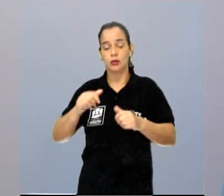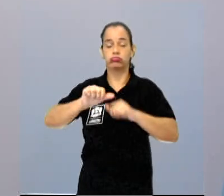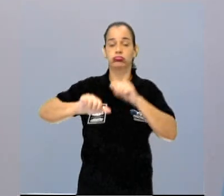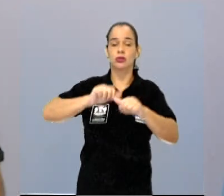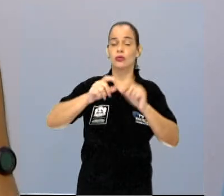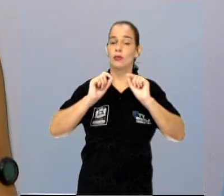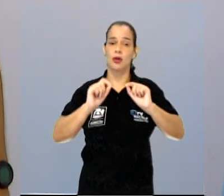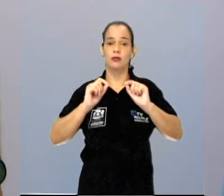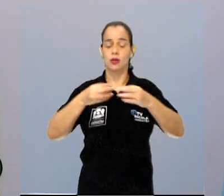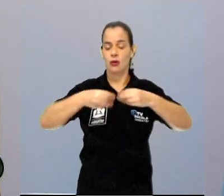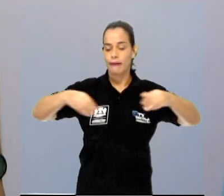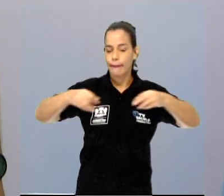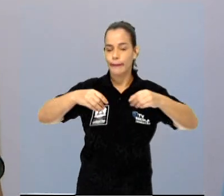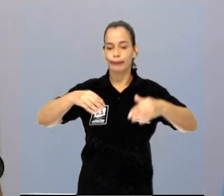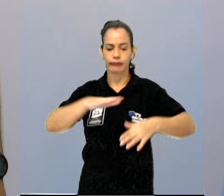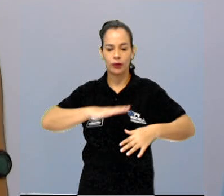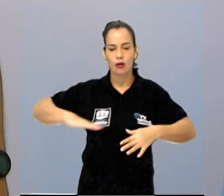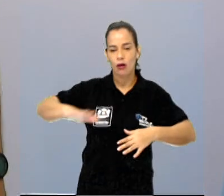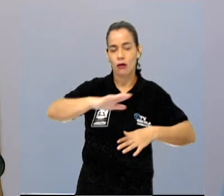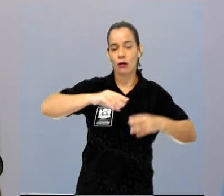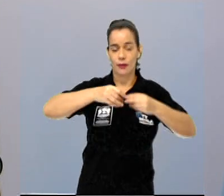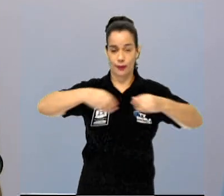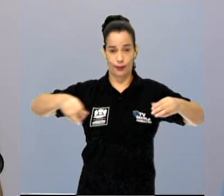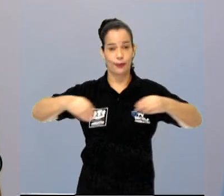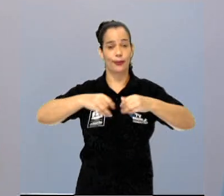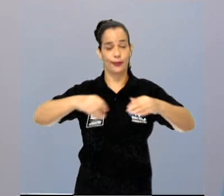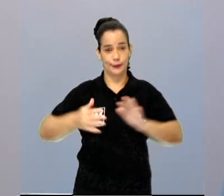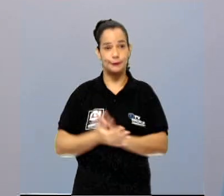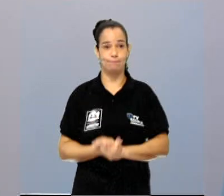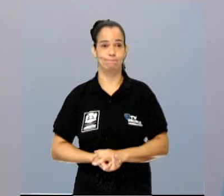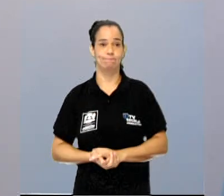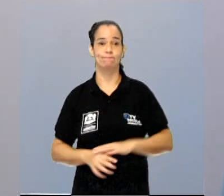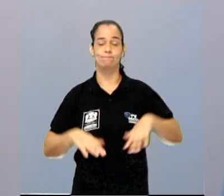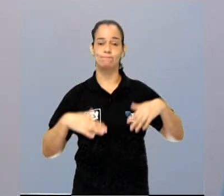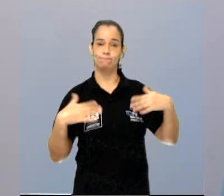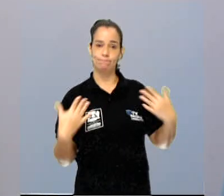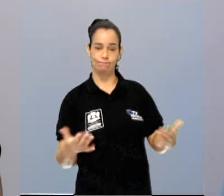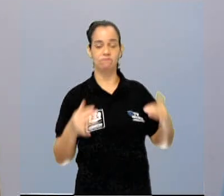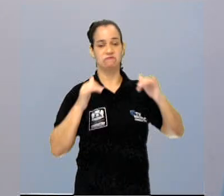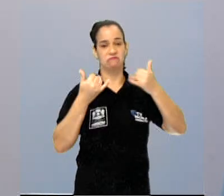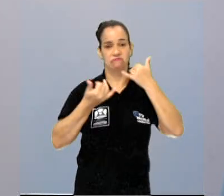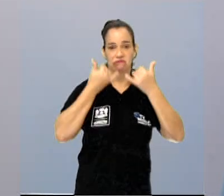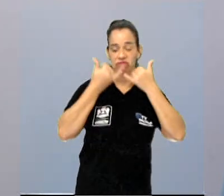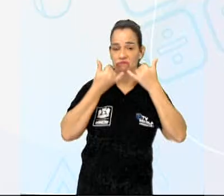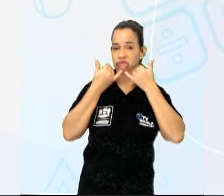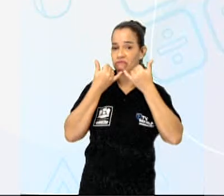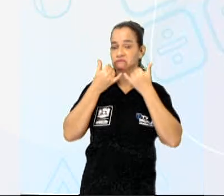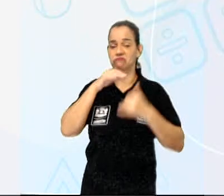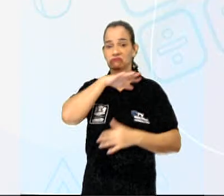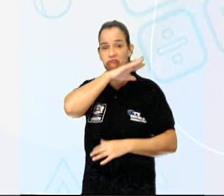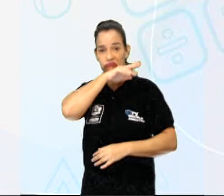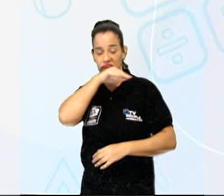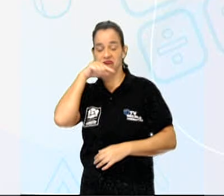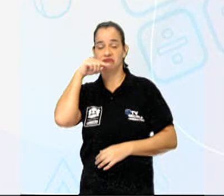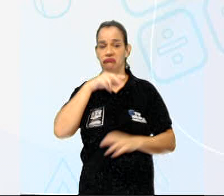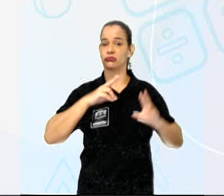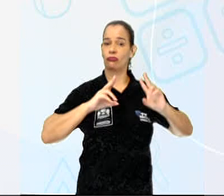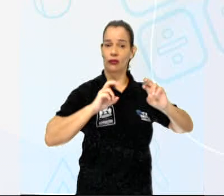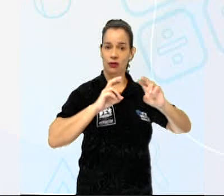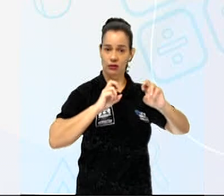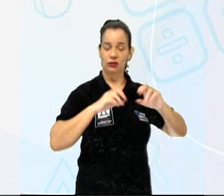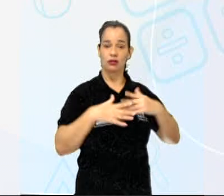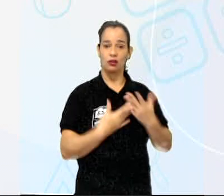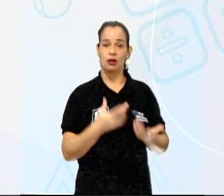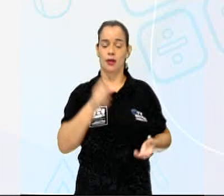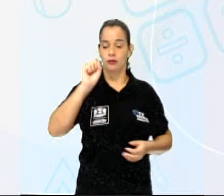grandes areais, vamos chamar assim, dessa forma, certo? Então as notícias são trágicas ali em relação a essa questão. Ó. O